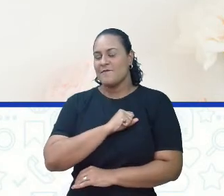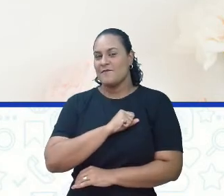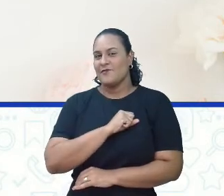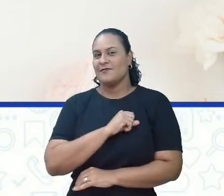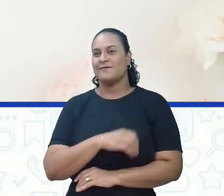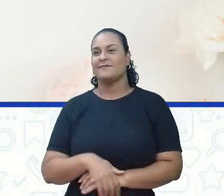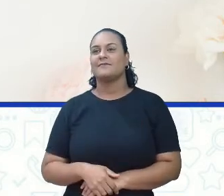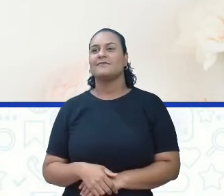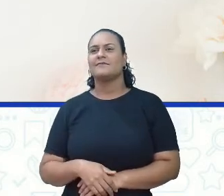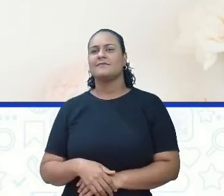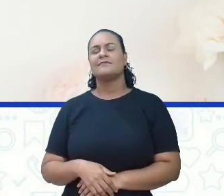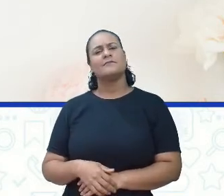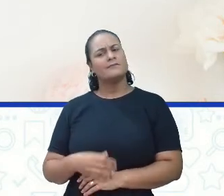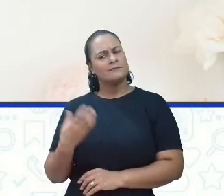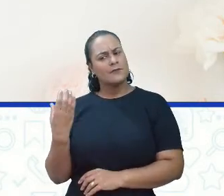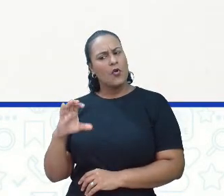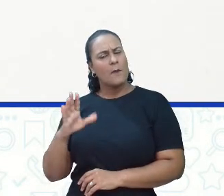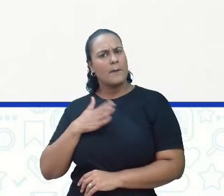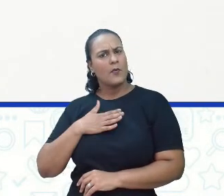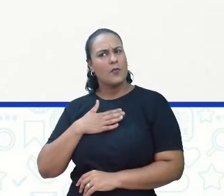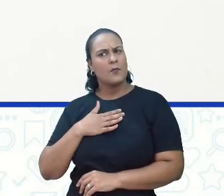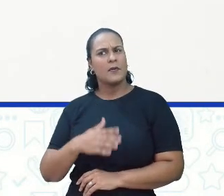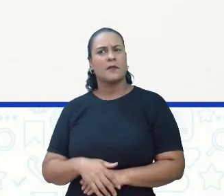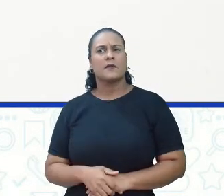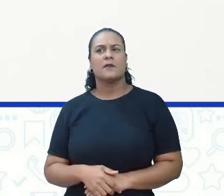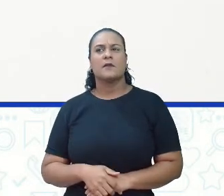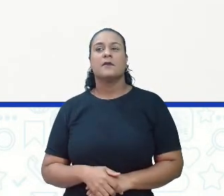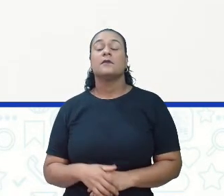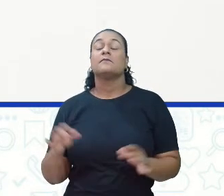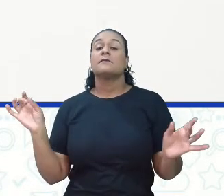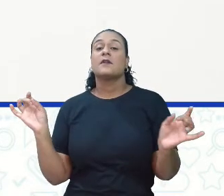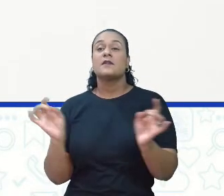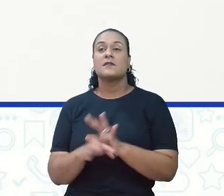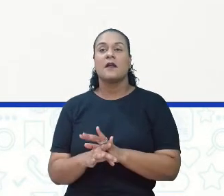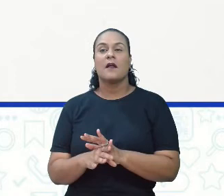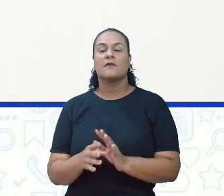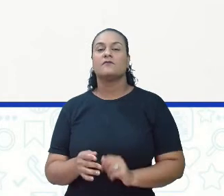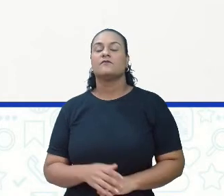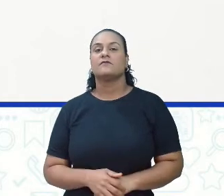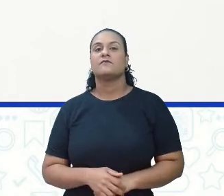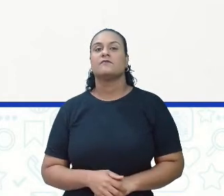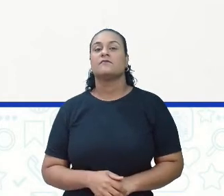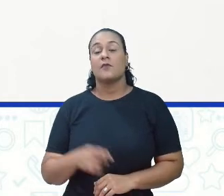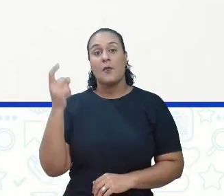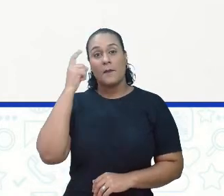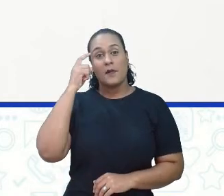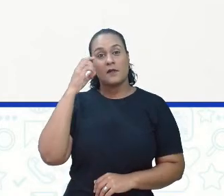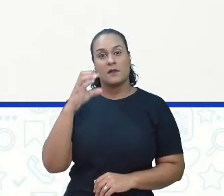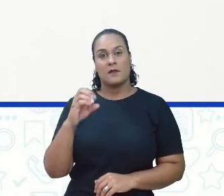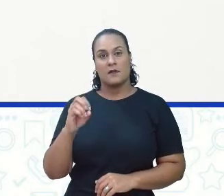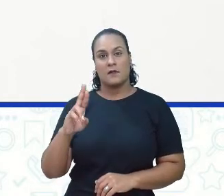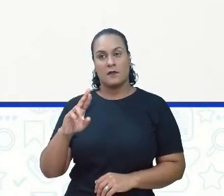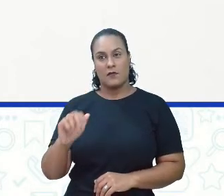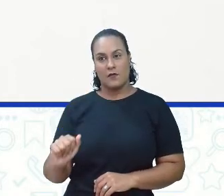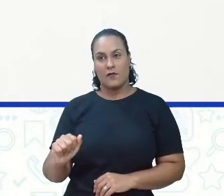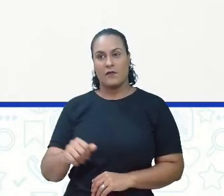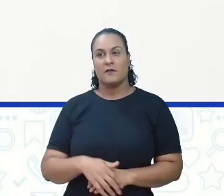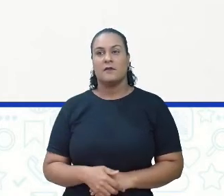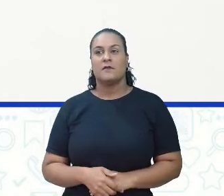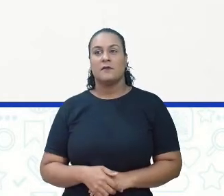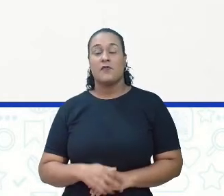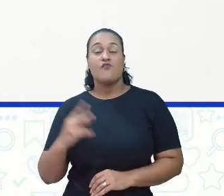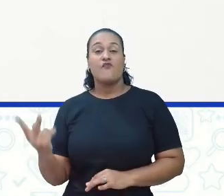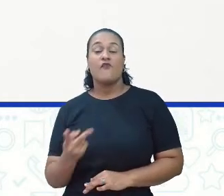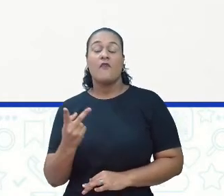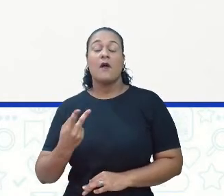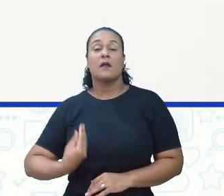amem. E compartilhem comigo. Para encerrar, gente, eu queria deixar aqui um pensamento de Coralina, tá? O que